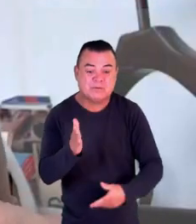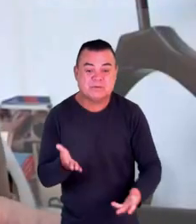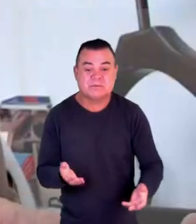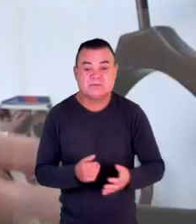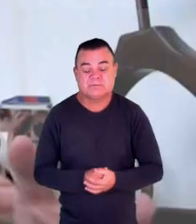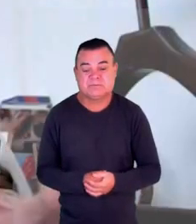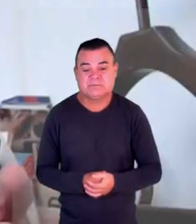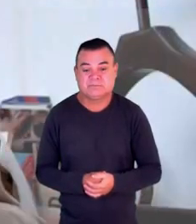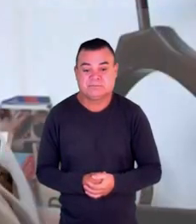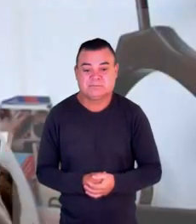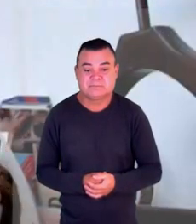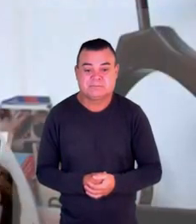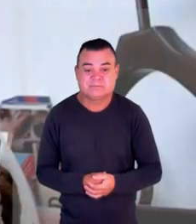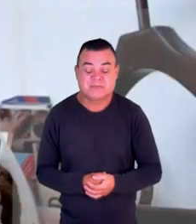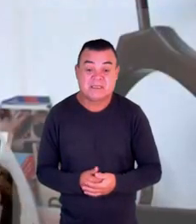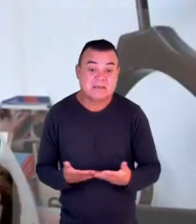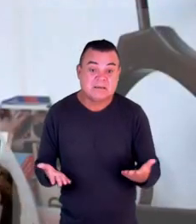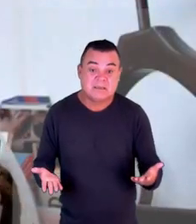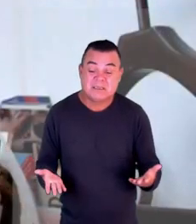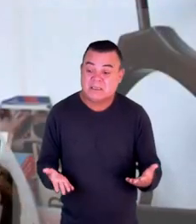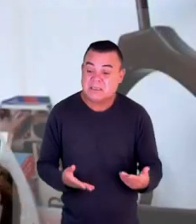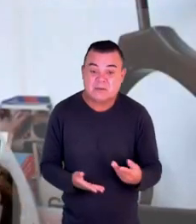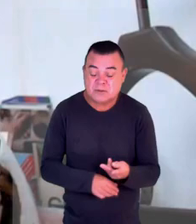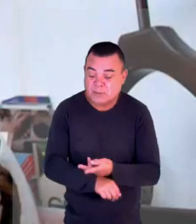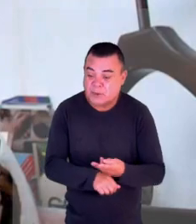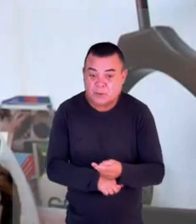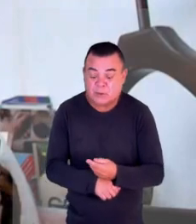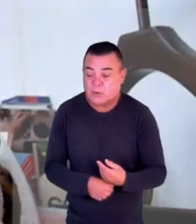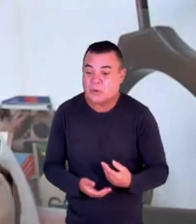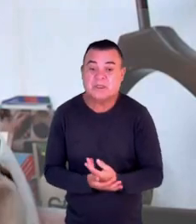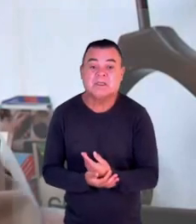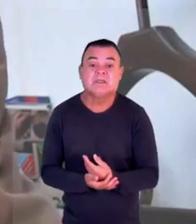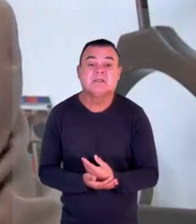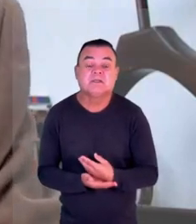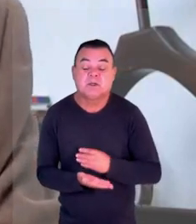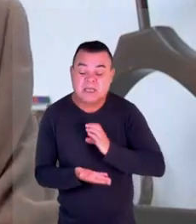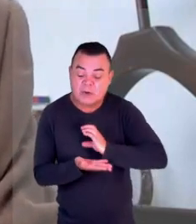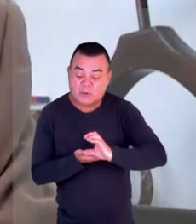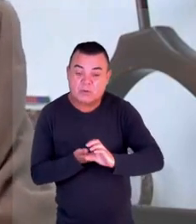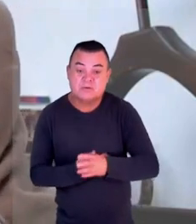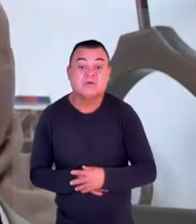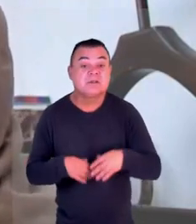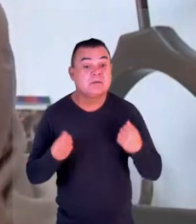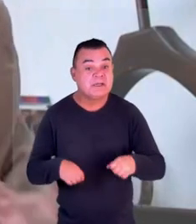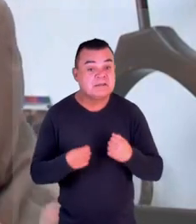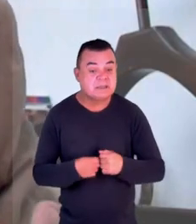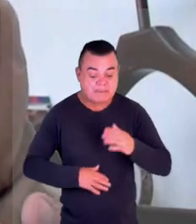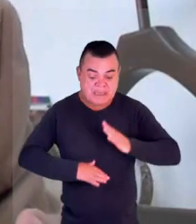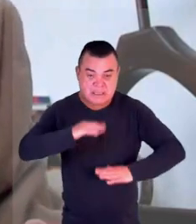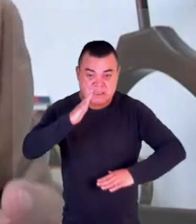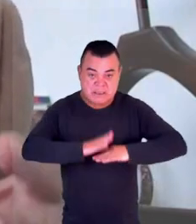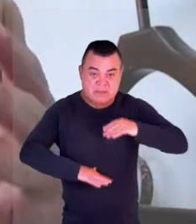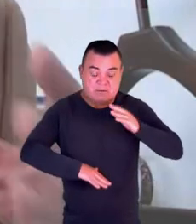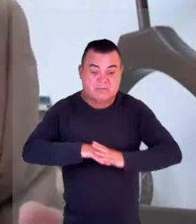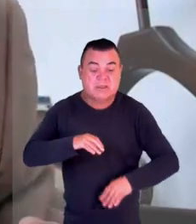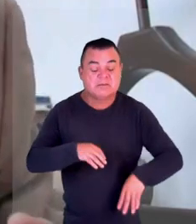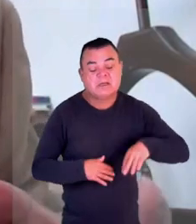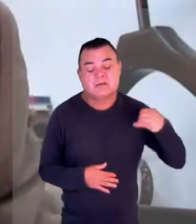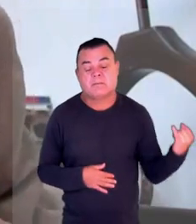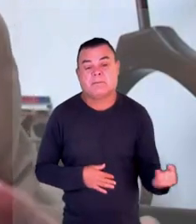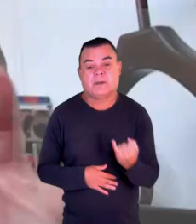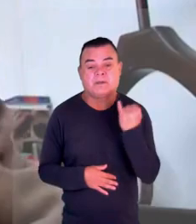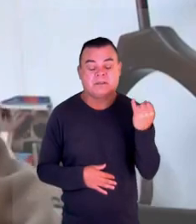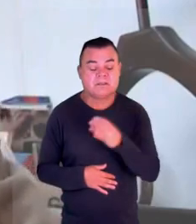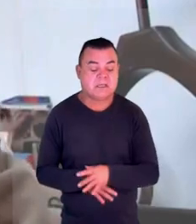tempo não se canaliza recursos necessários para o desenvolvimento da tão importante a agricultura